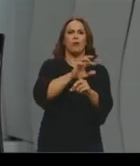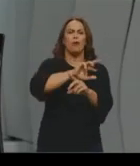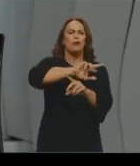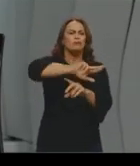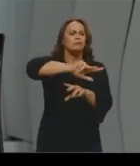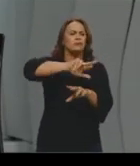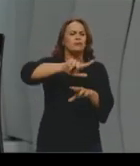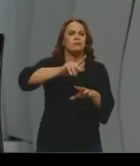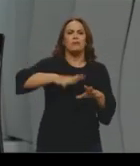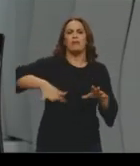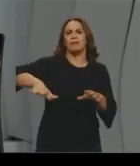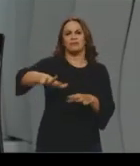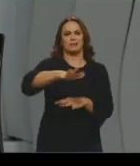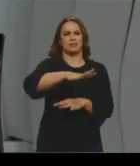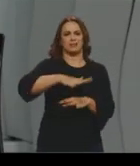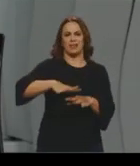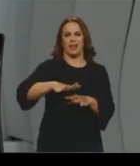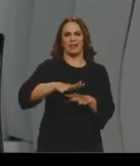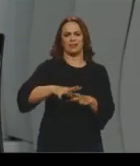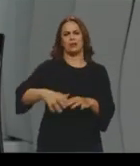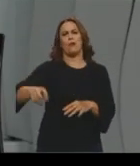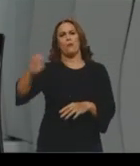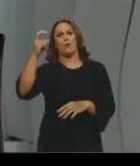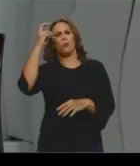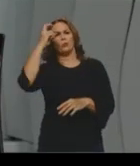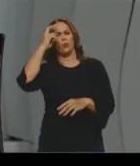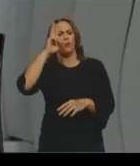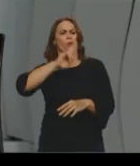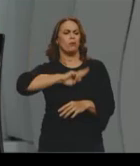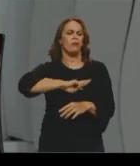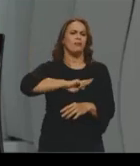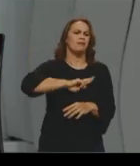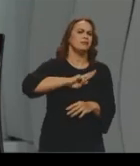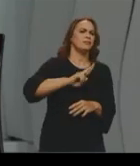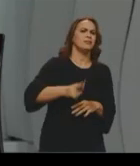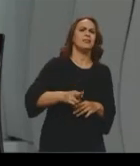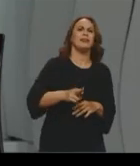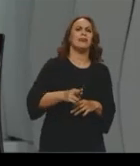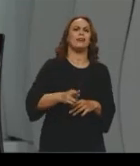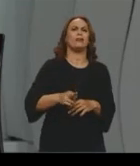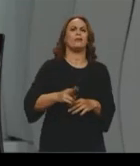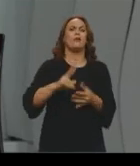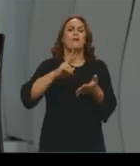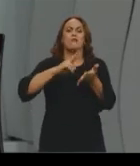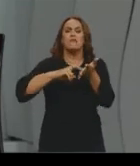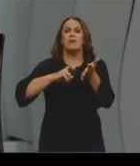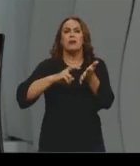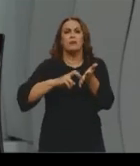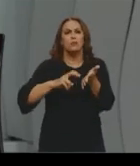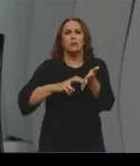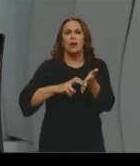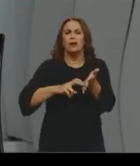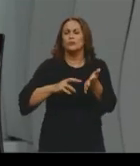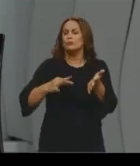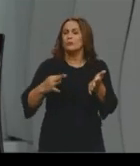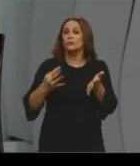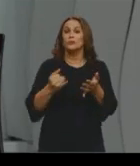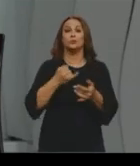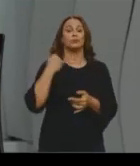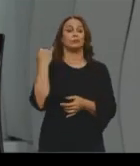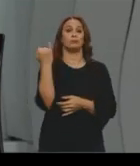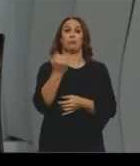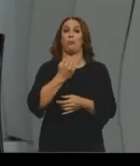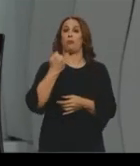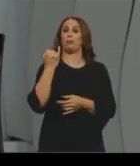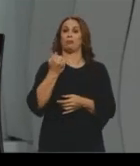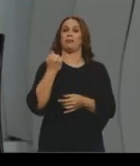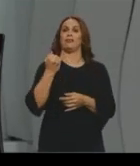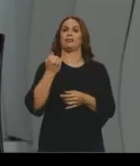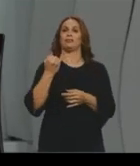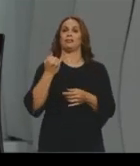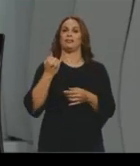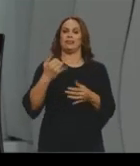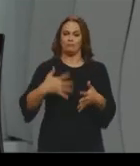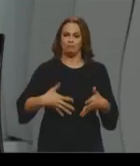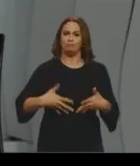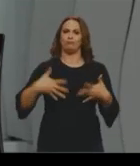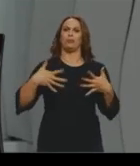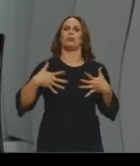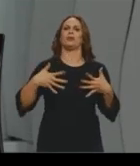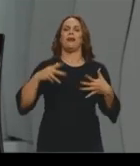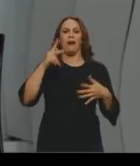questão religiosa, né, seja aí nosso vocabulário, tudo isso é muito importante e engrandecedor para a nossa